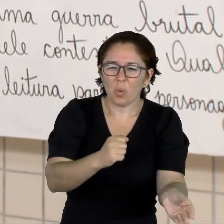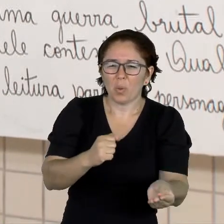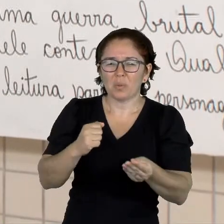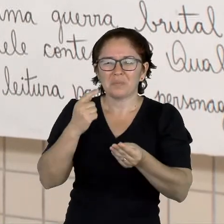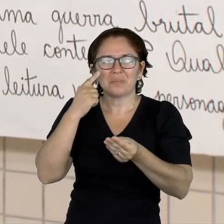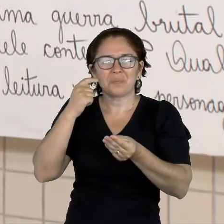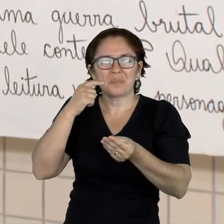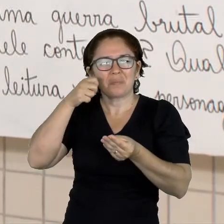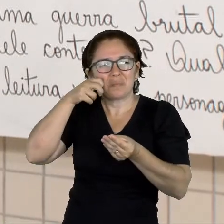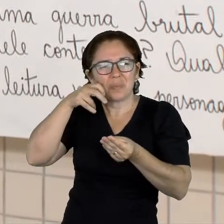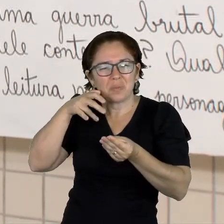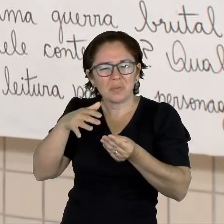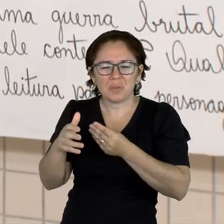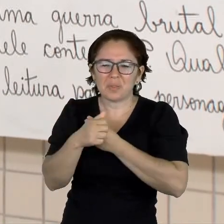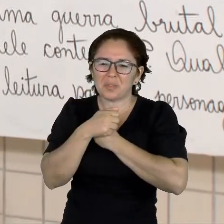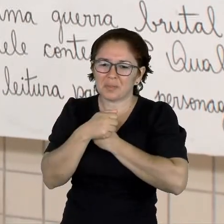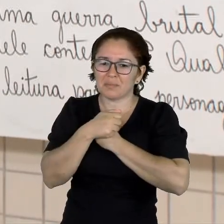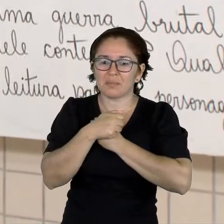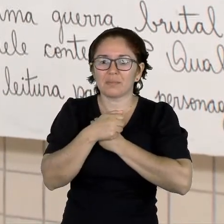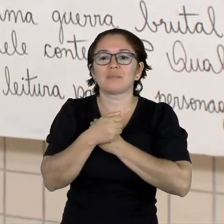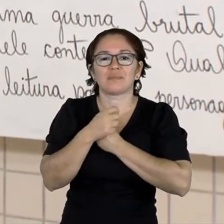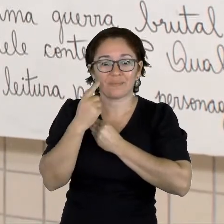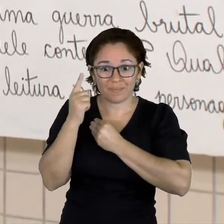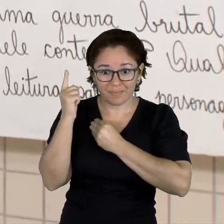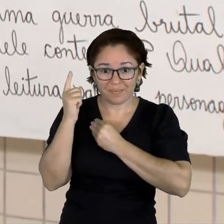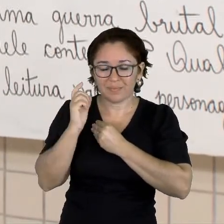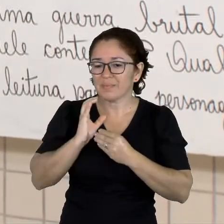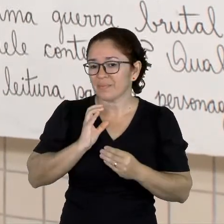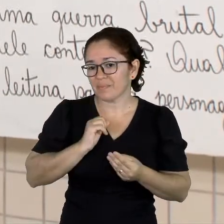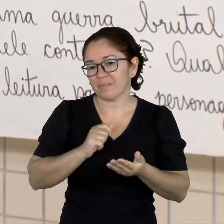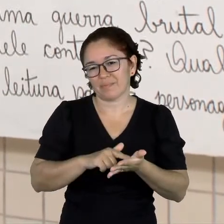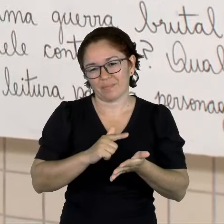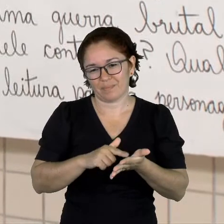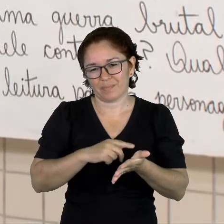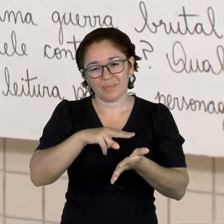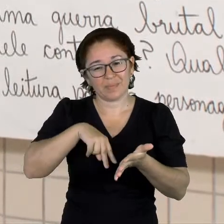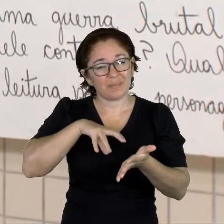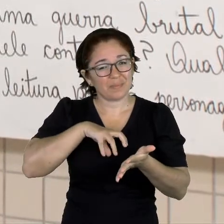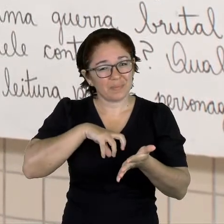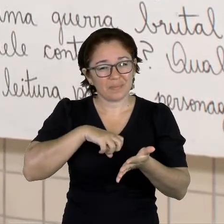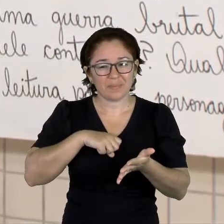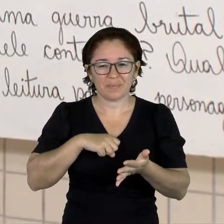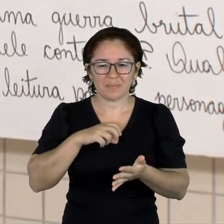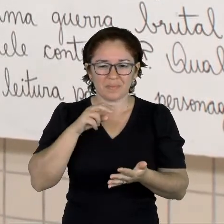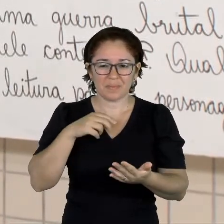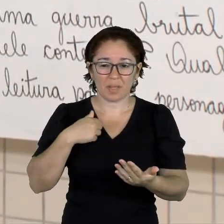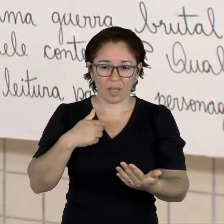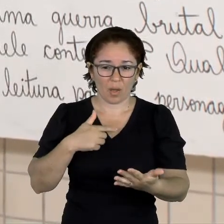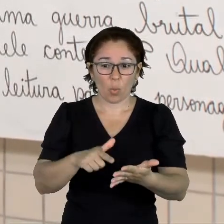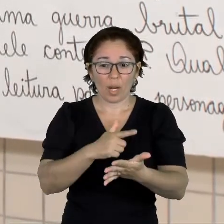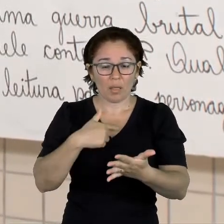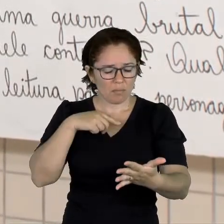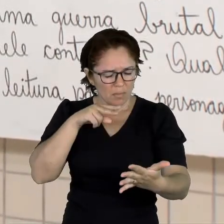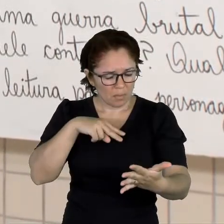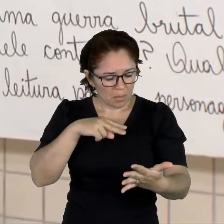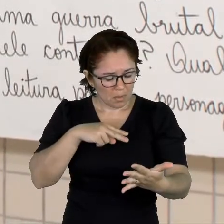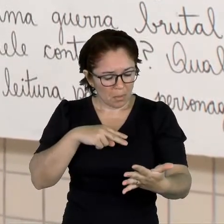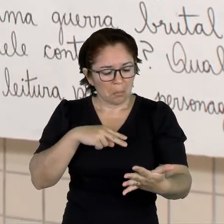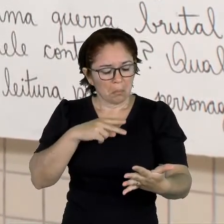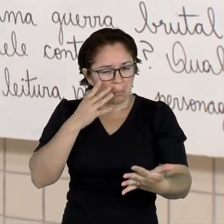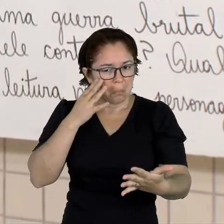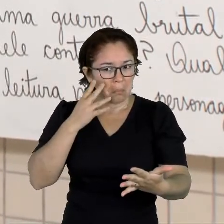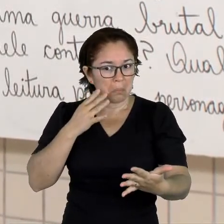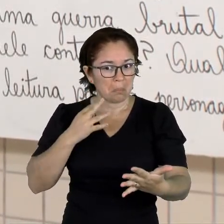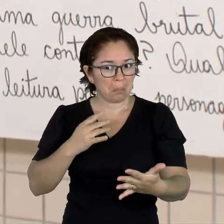esse amor que ela tem para a leitura é muito comovente, é muito interessante na narrativa, né? Então, a dica é essa: